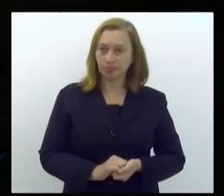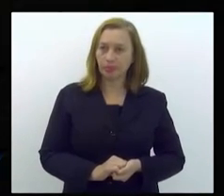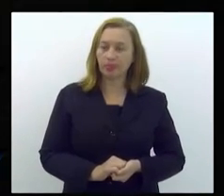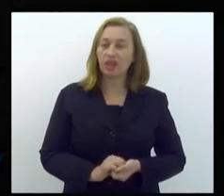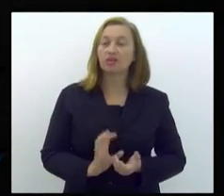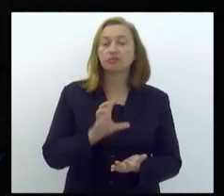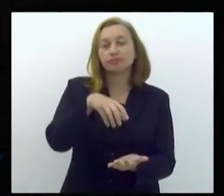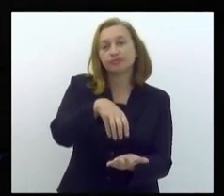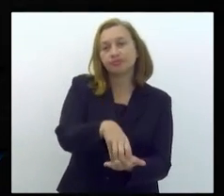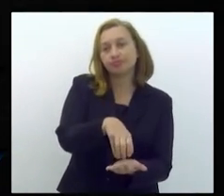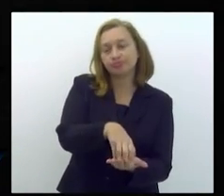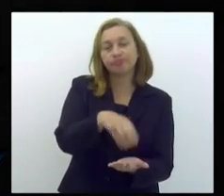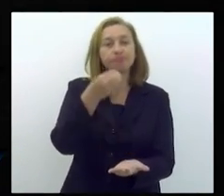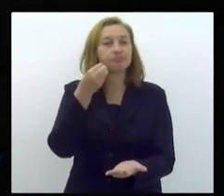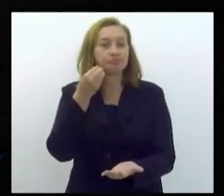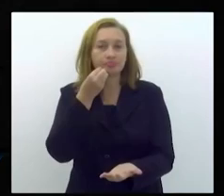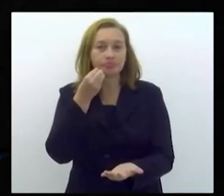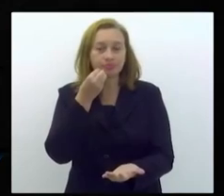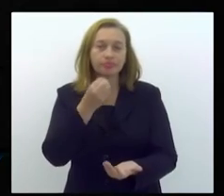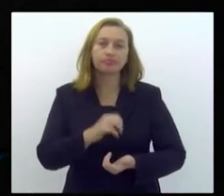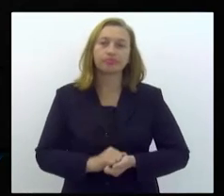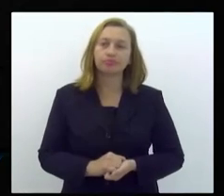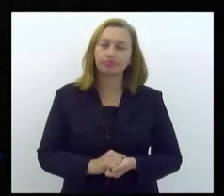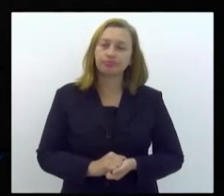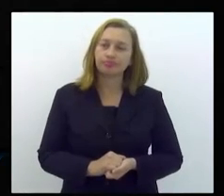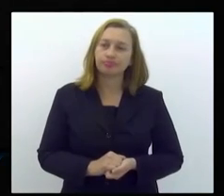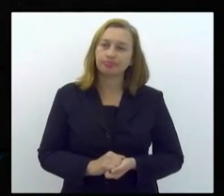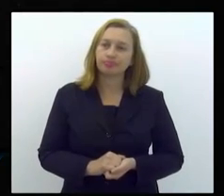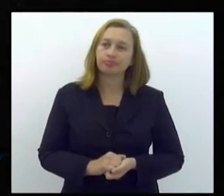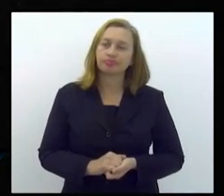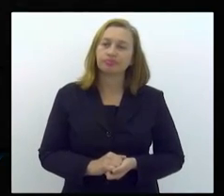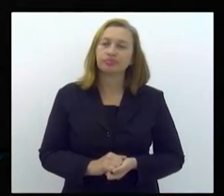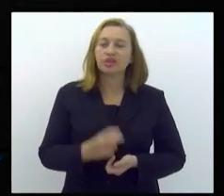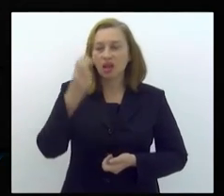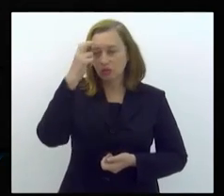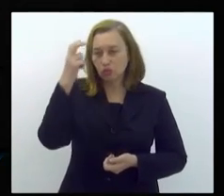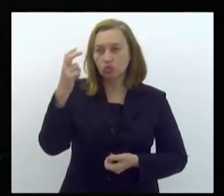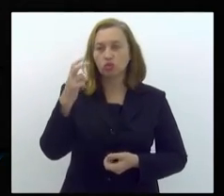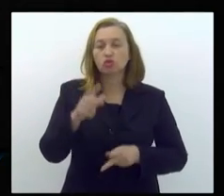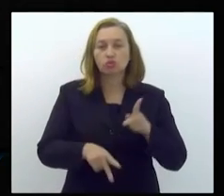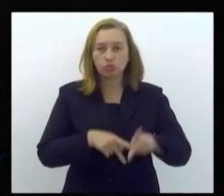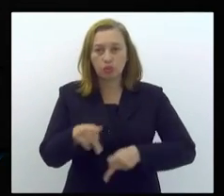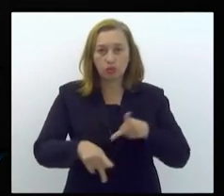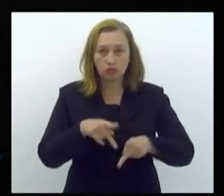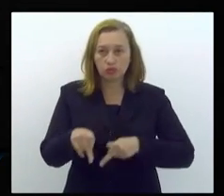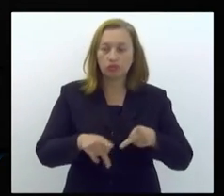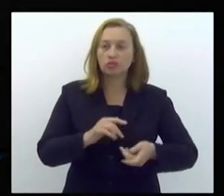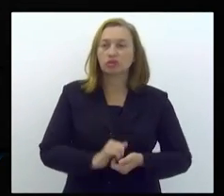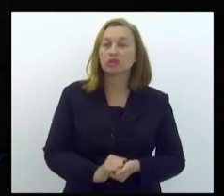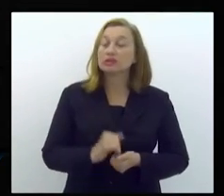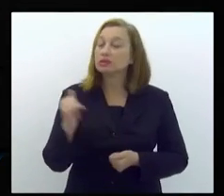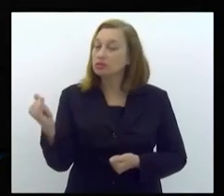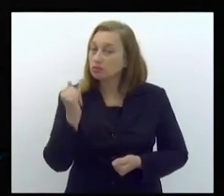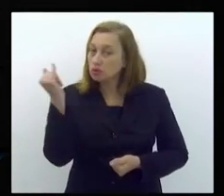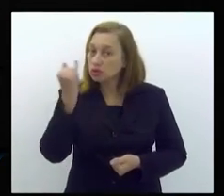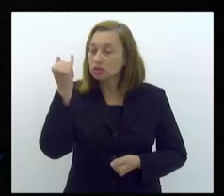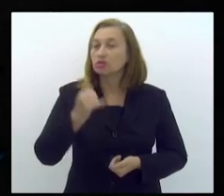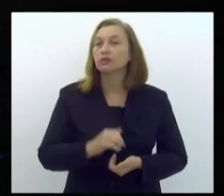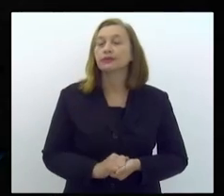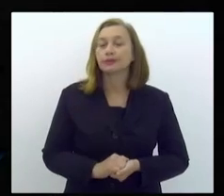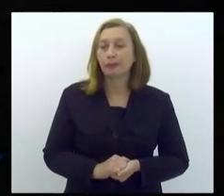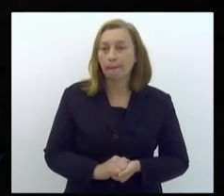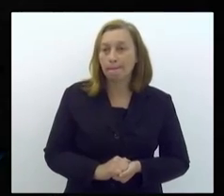centros de oportunidade de radicação da cultura popular do nosso povo muito importante